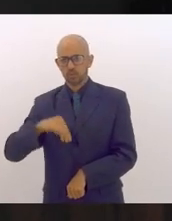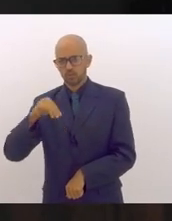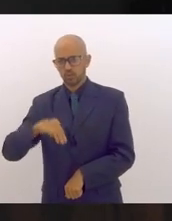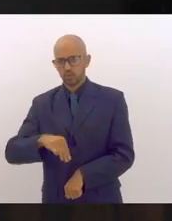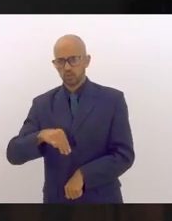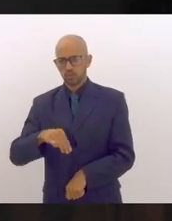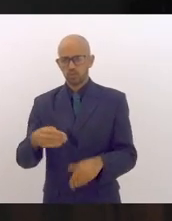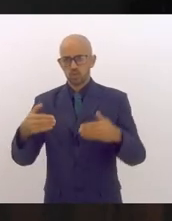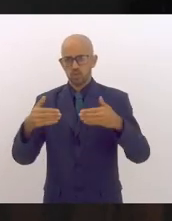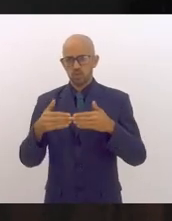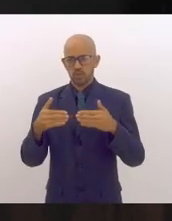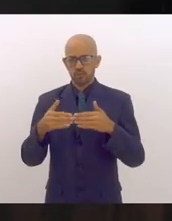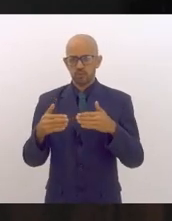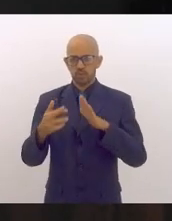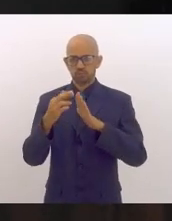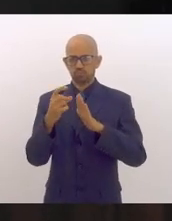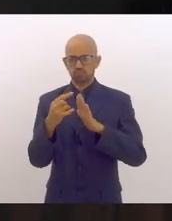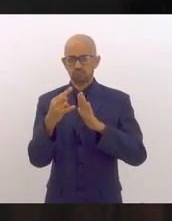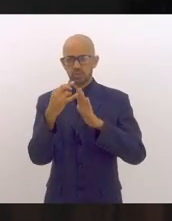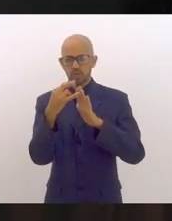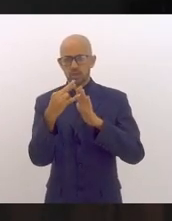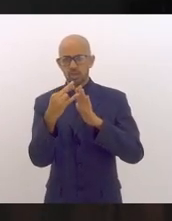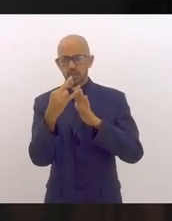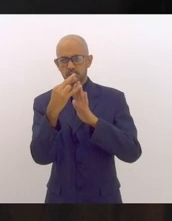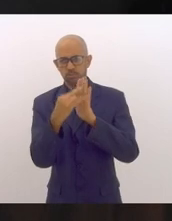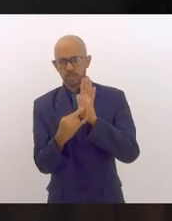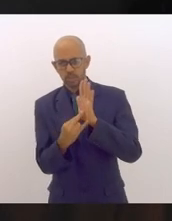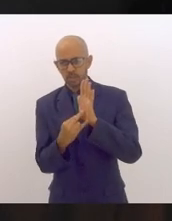de acordo com o regimento interno.